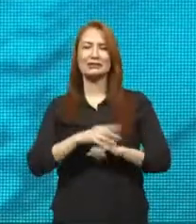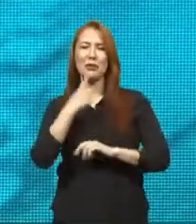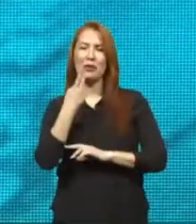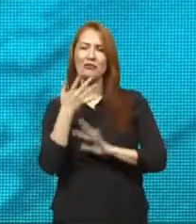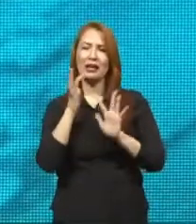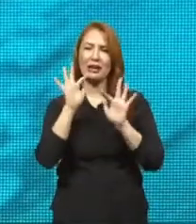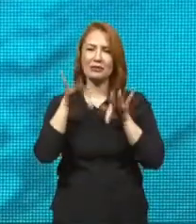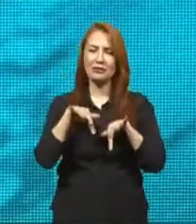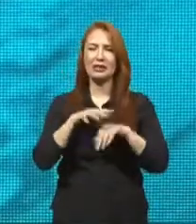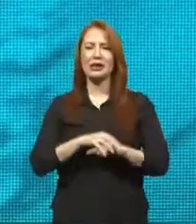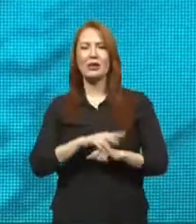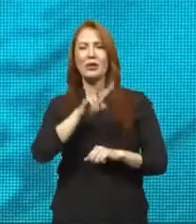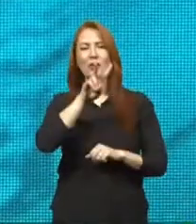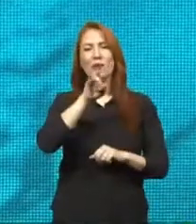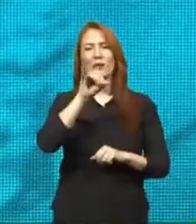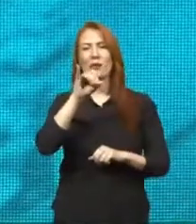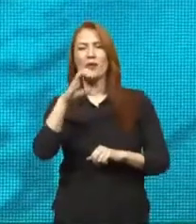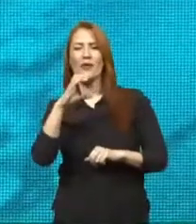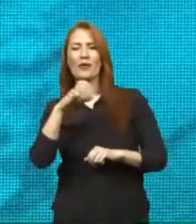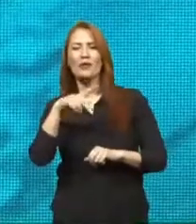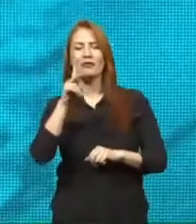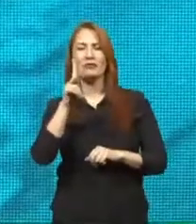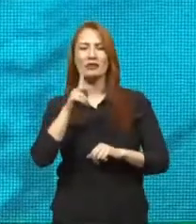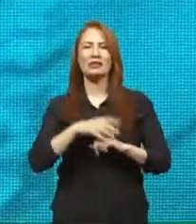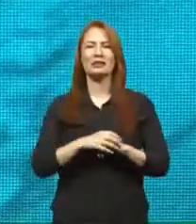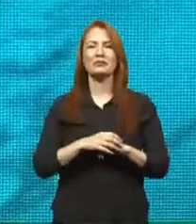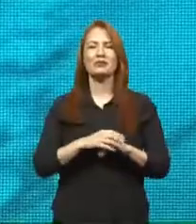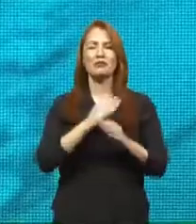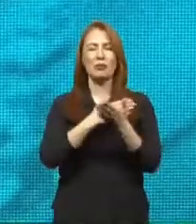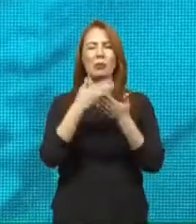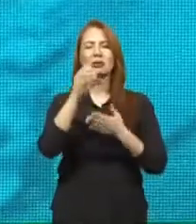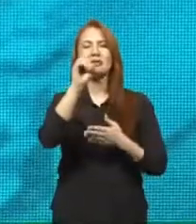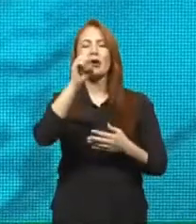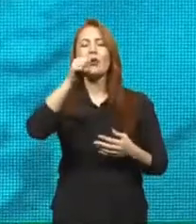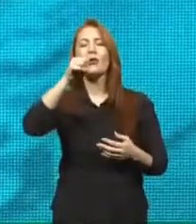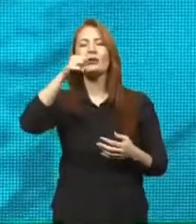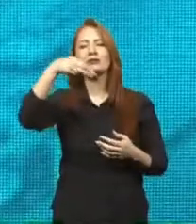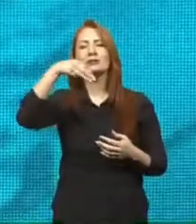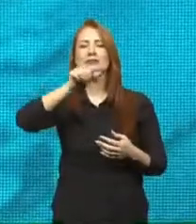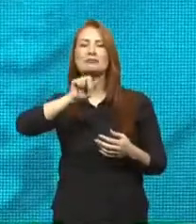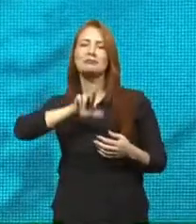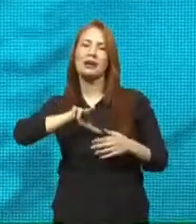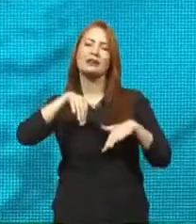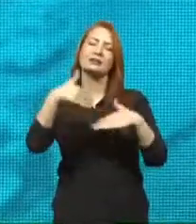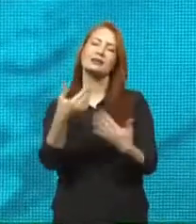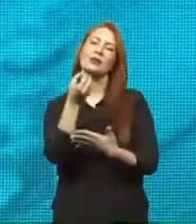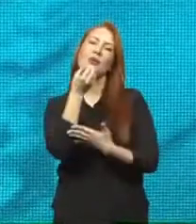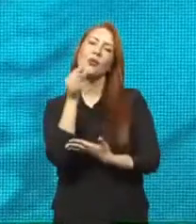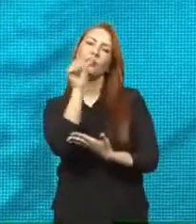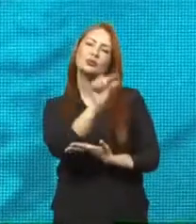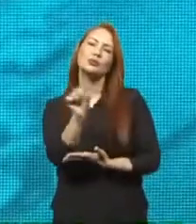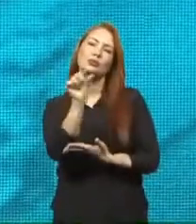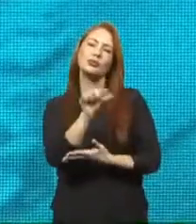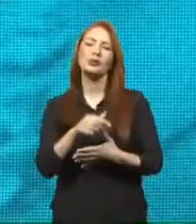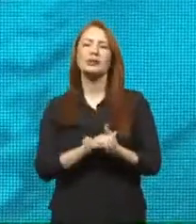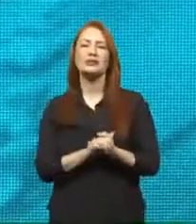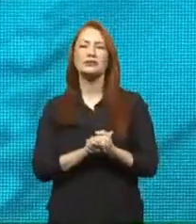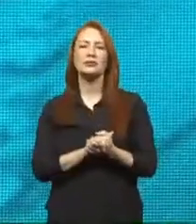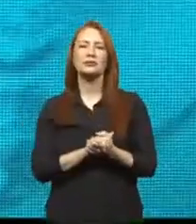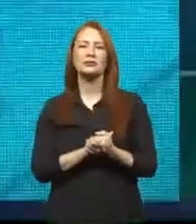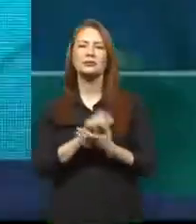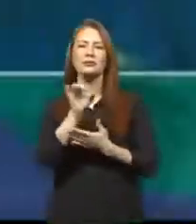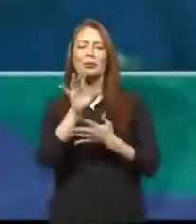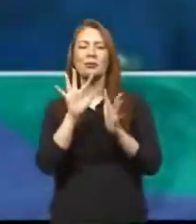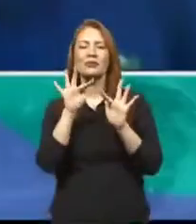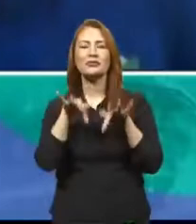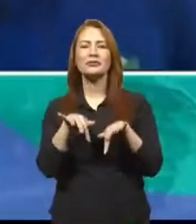Vicky? Osmar, vamos conversar contigo, Osmar? Conta aí, então, Sim. um pouquinho sobre, enfim, o que tu quiser nos contar aí de